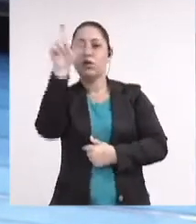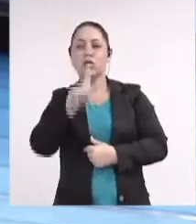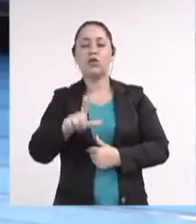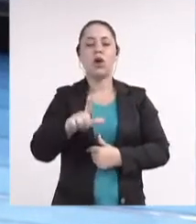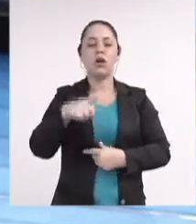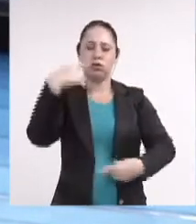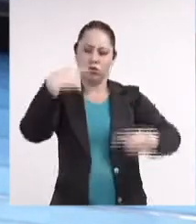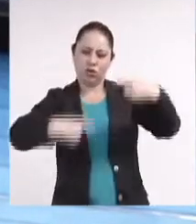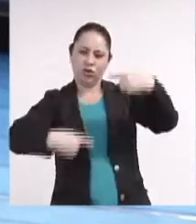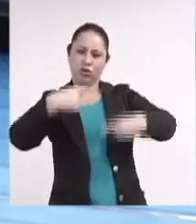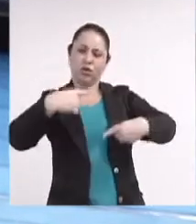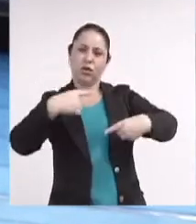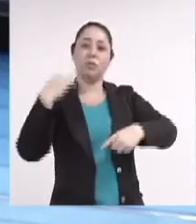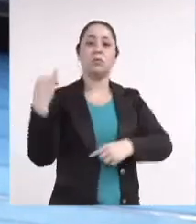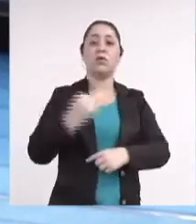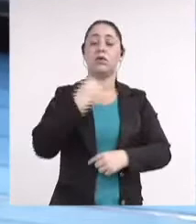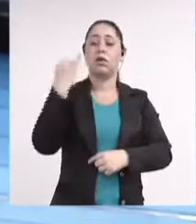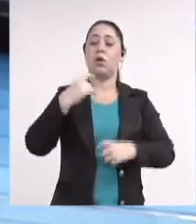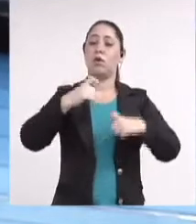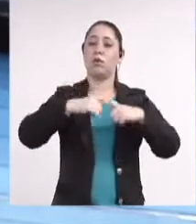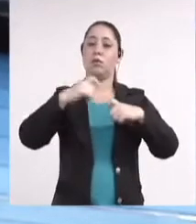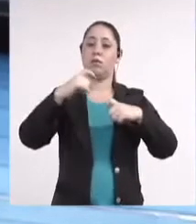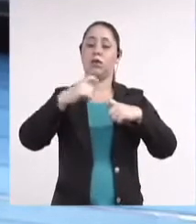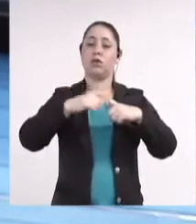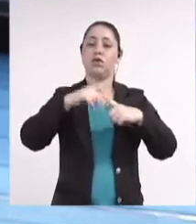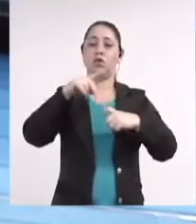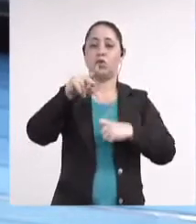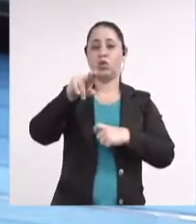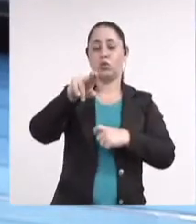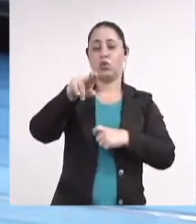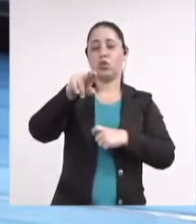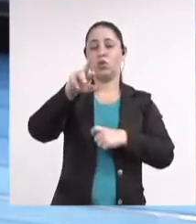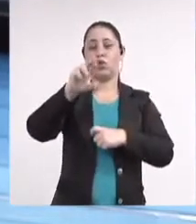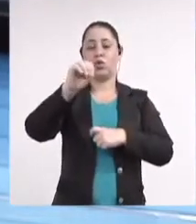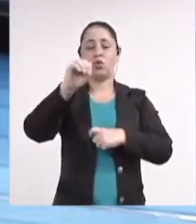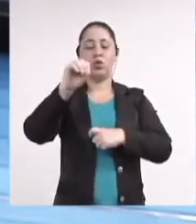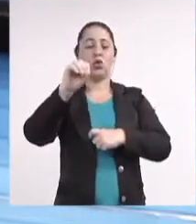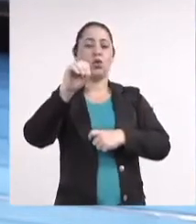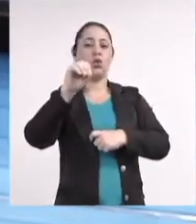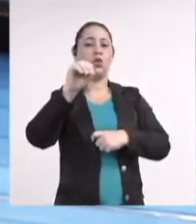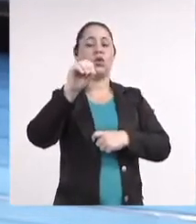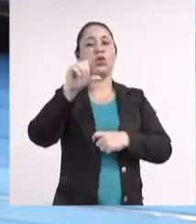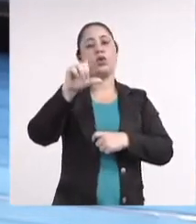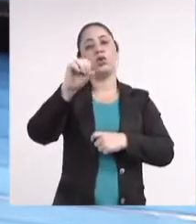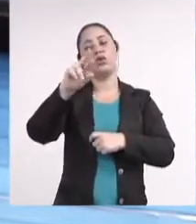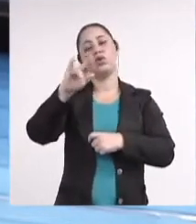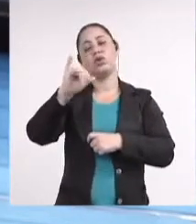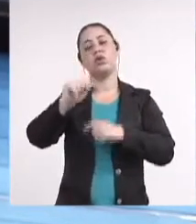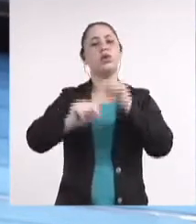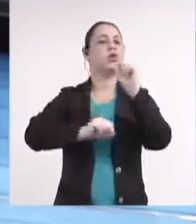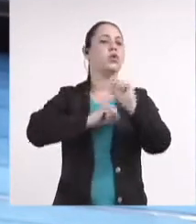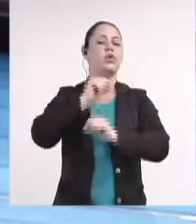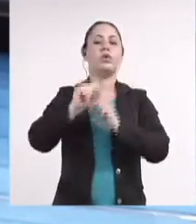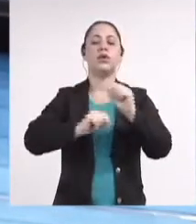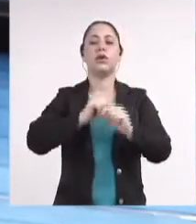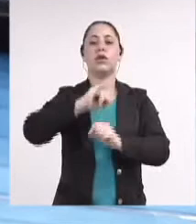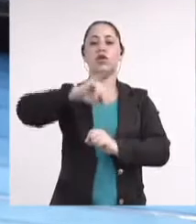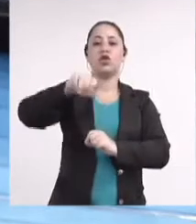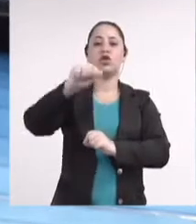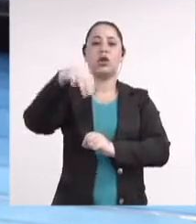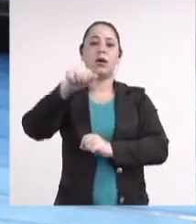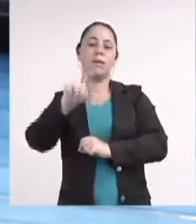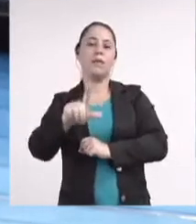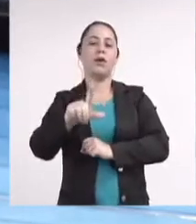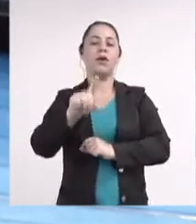debate interessante com o médico urologista Jamal Mohamed Salem Jr. Ele fala justamente sobre a